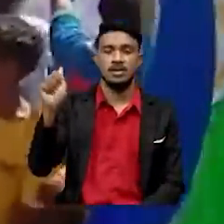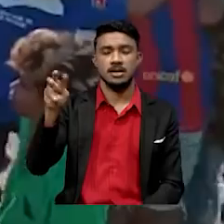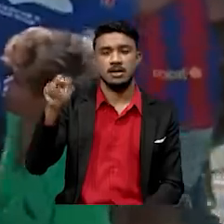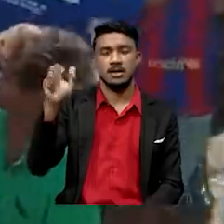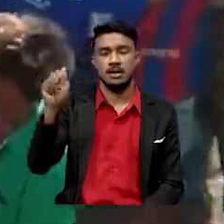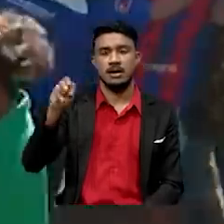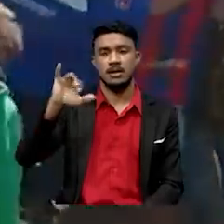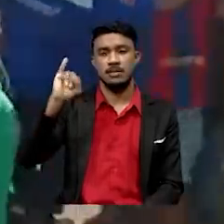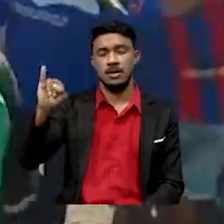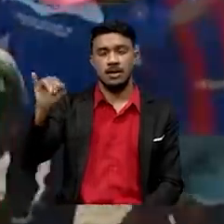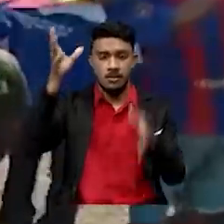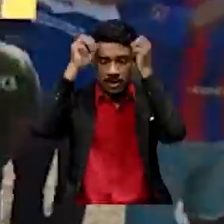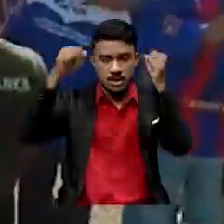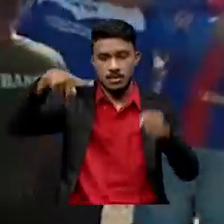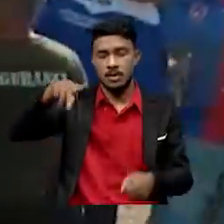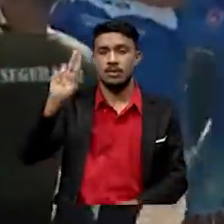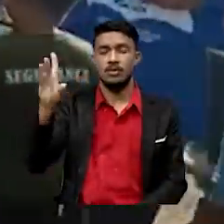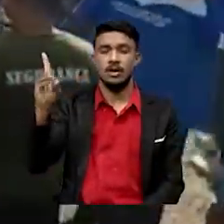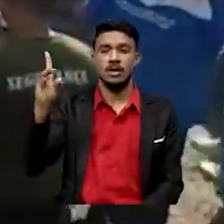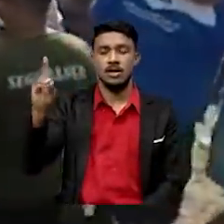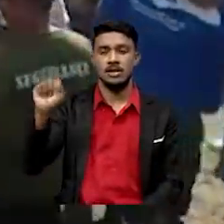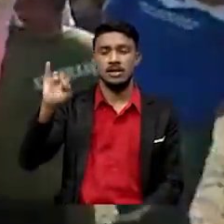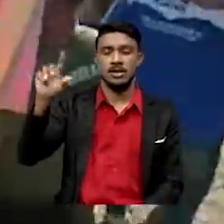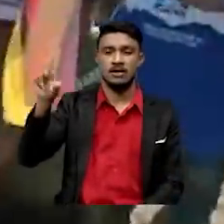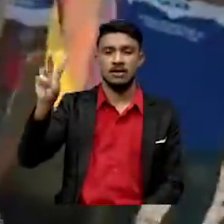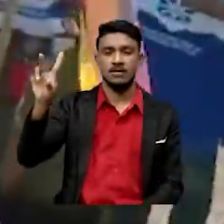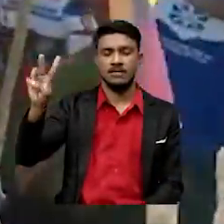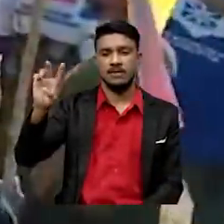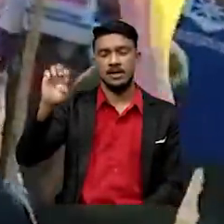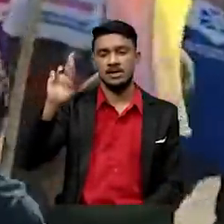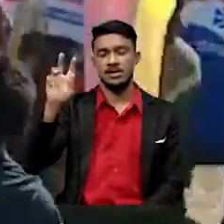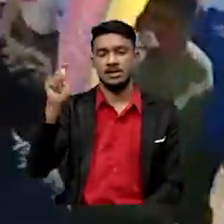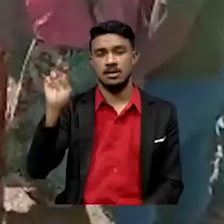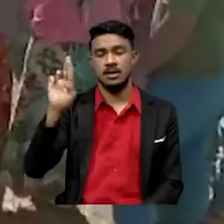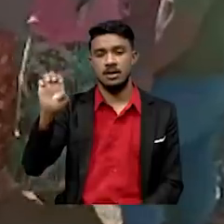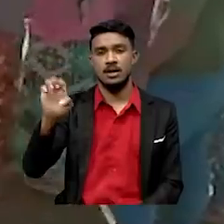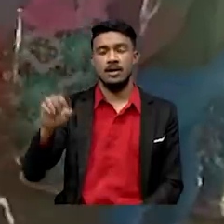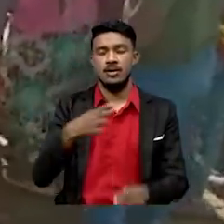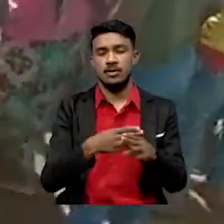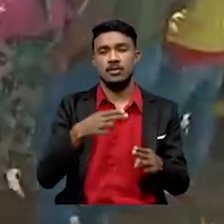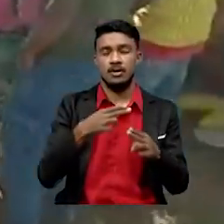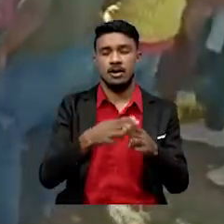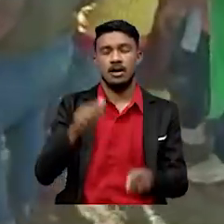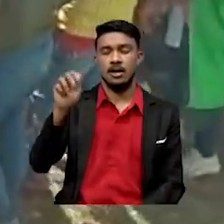López, presidente PUDD Silvestre Sufa, secretário-geral PDRT Anacleto Ferreira,